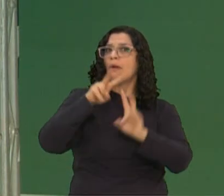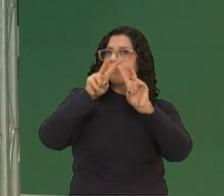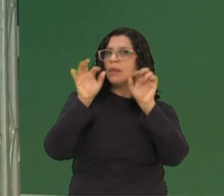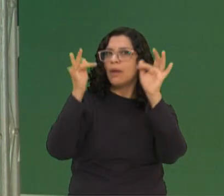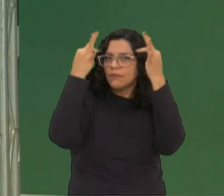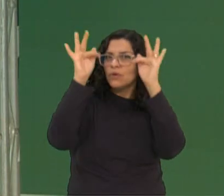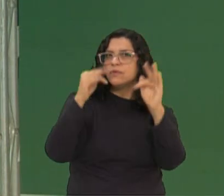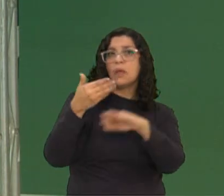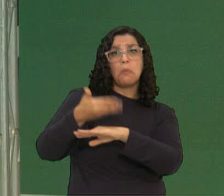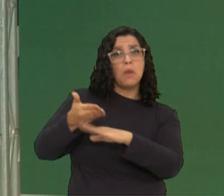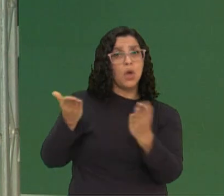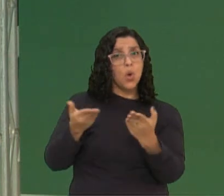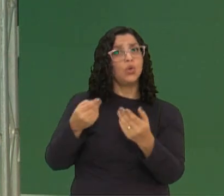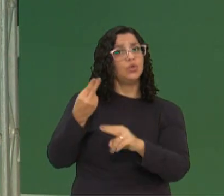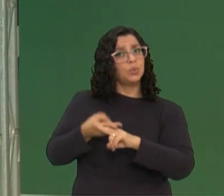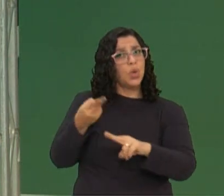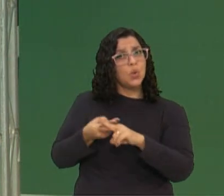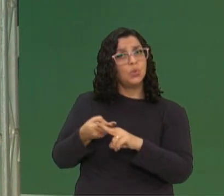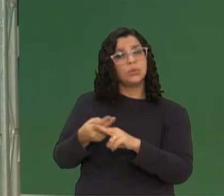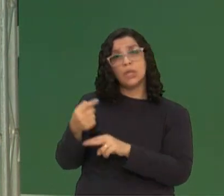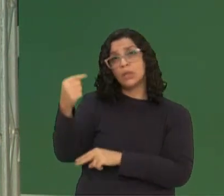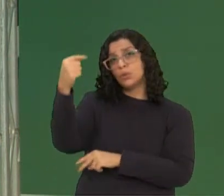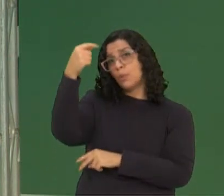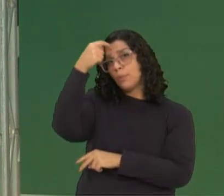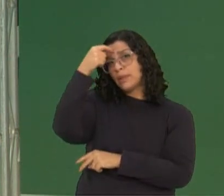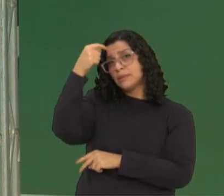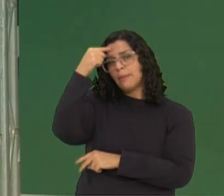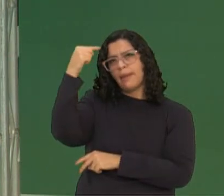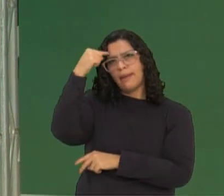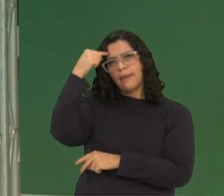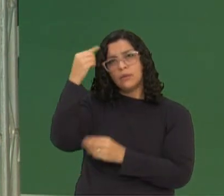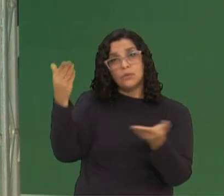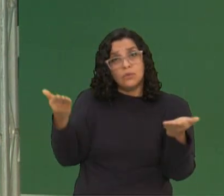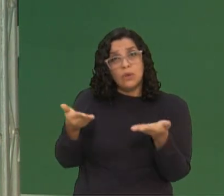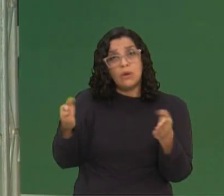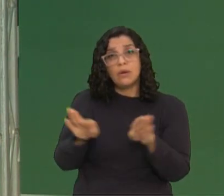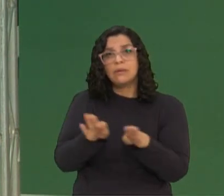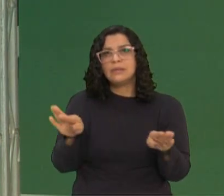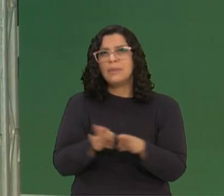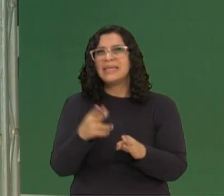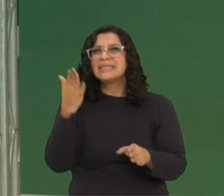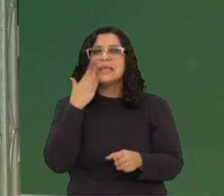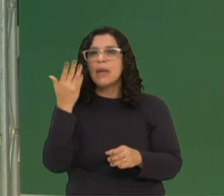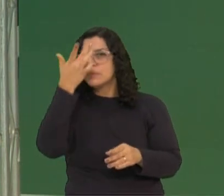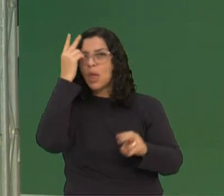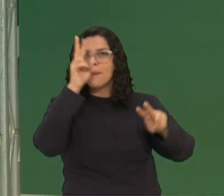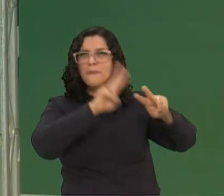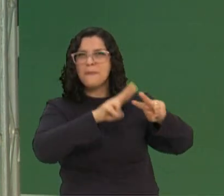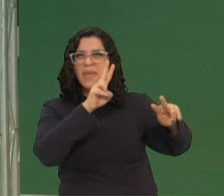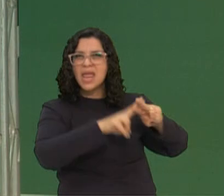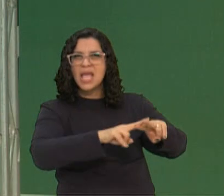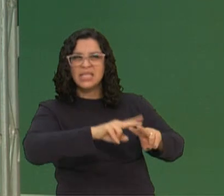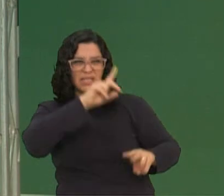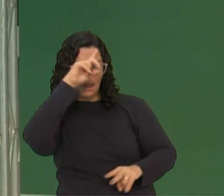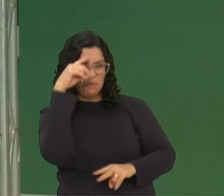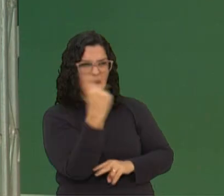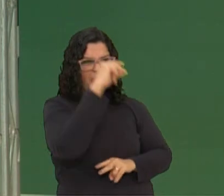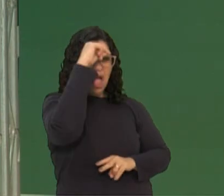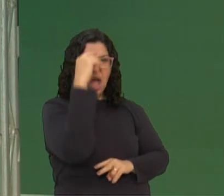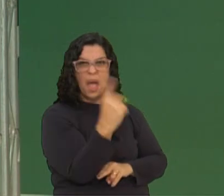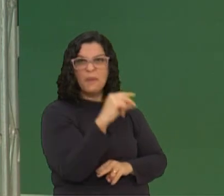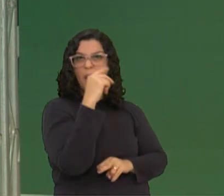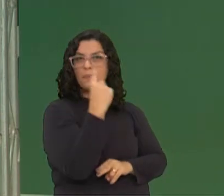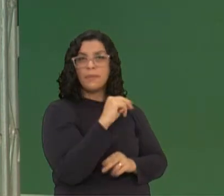até hoje para o pensamento contemporâneo. Ele aboliu as torturas em preso. Ele vai chegar à conclusão que você fazer tortura num